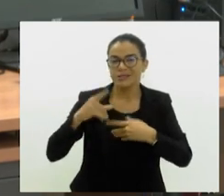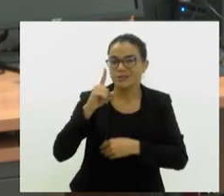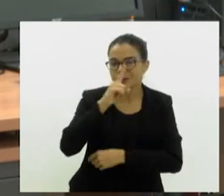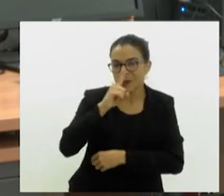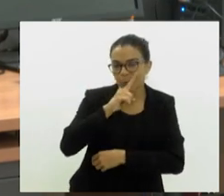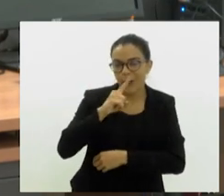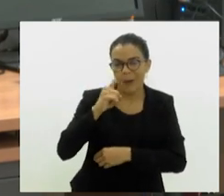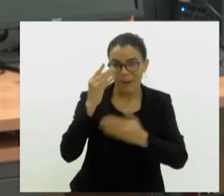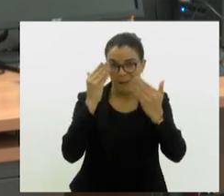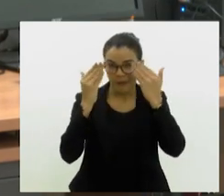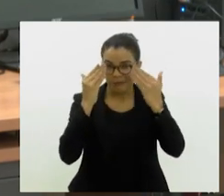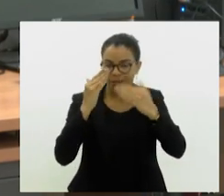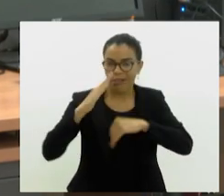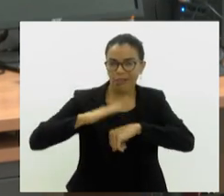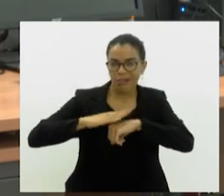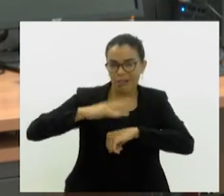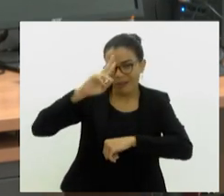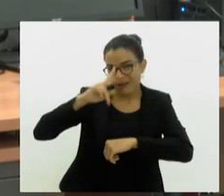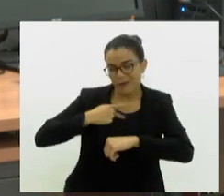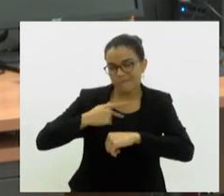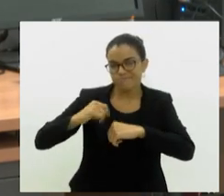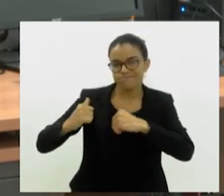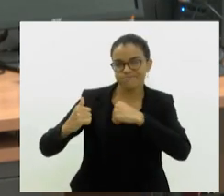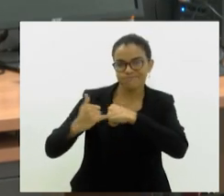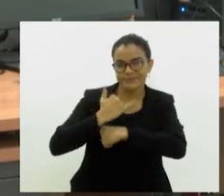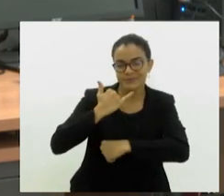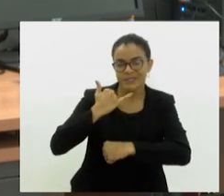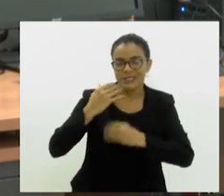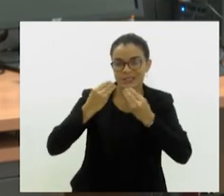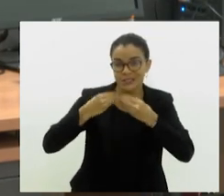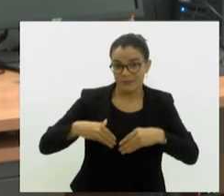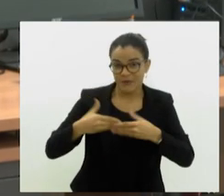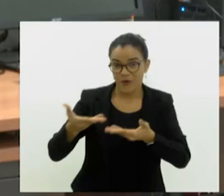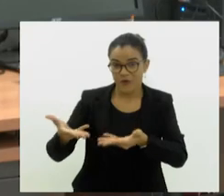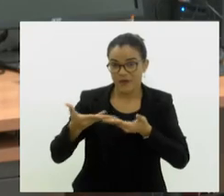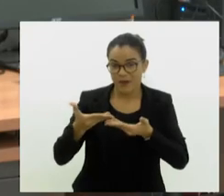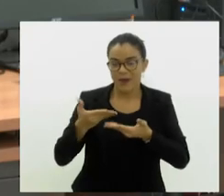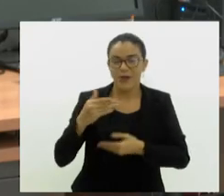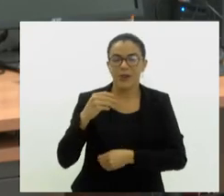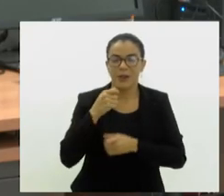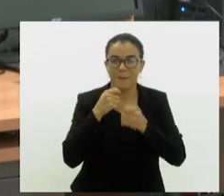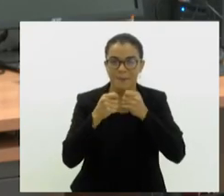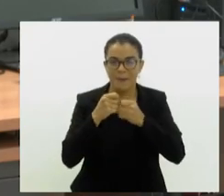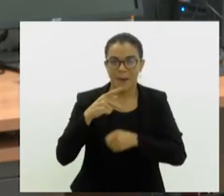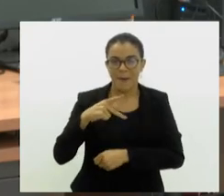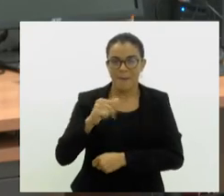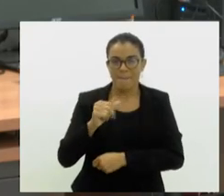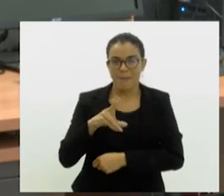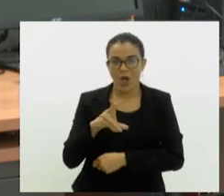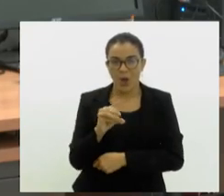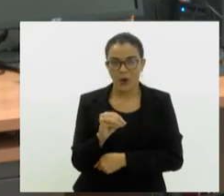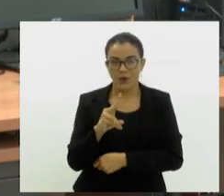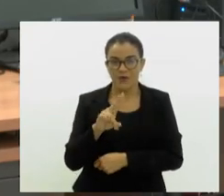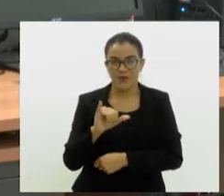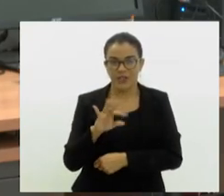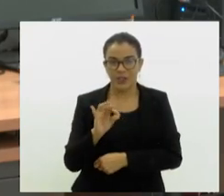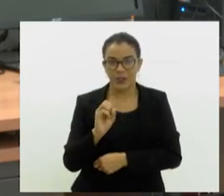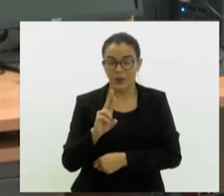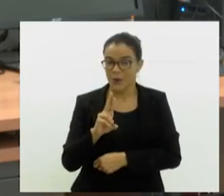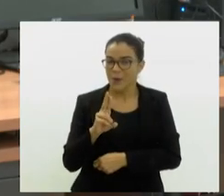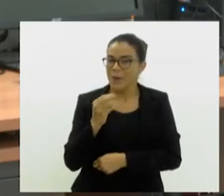pela autossabotagem. Eu vou chamar o repórter Paulo Vitor Viviani para a gente saber mais sobre esse assunto. Bom dia,